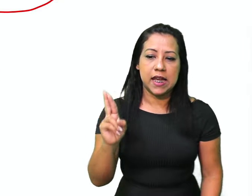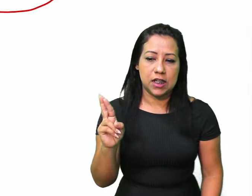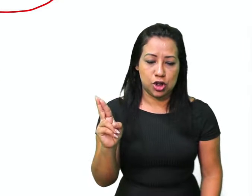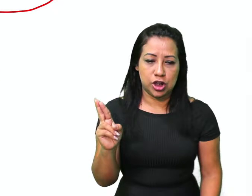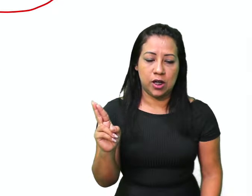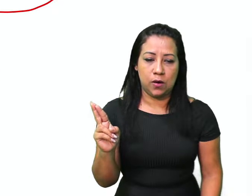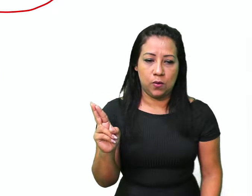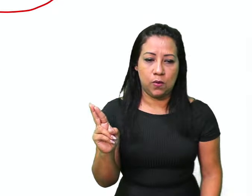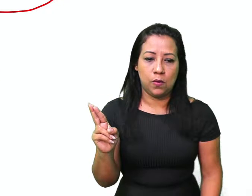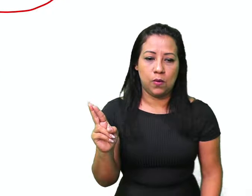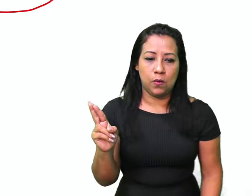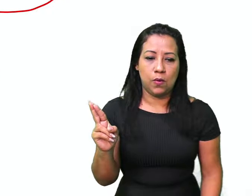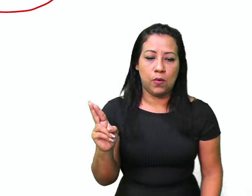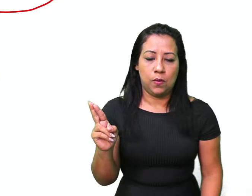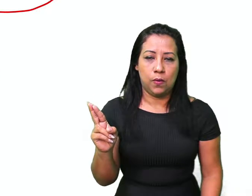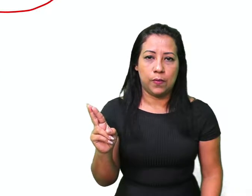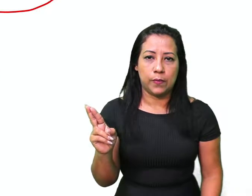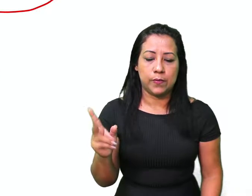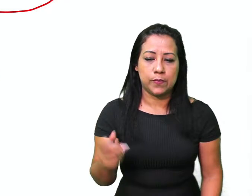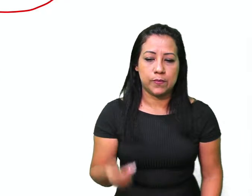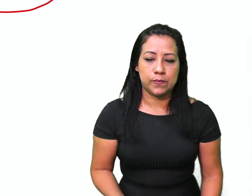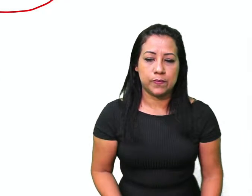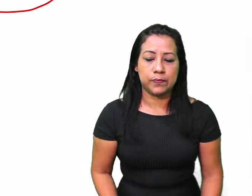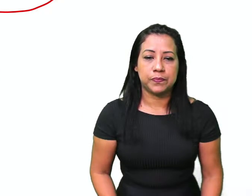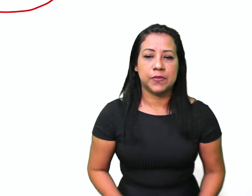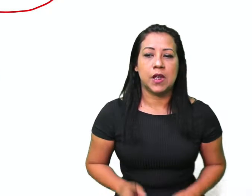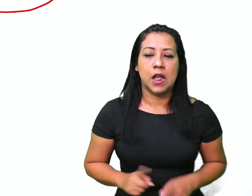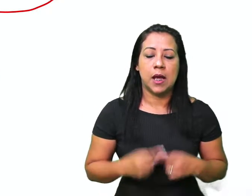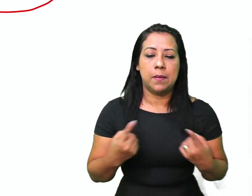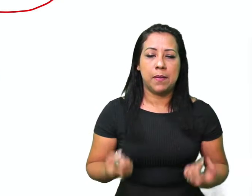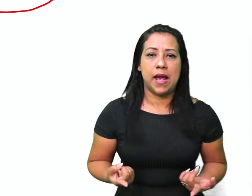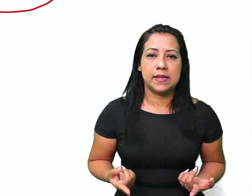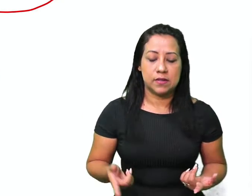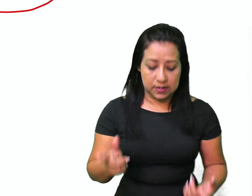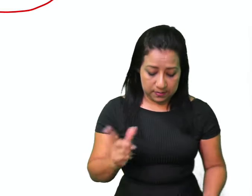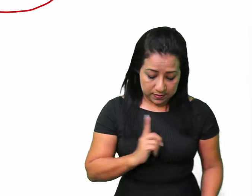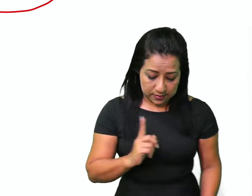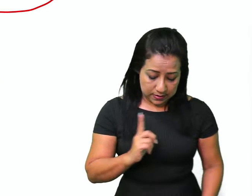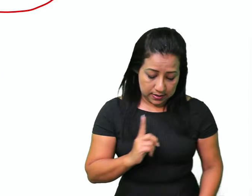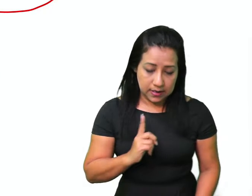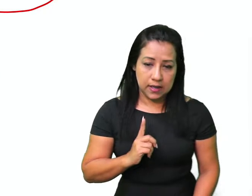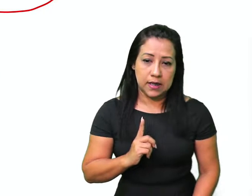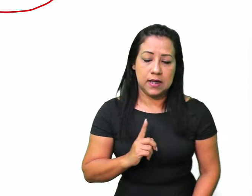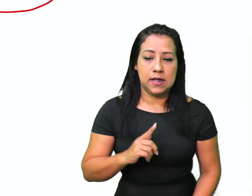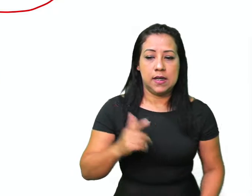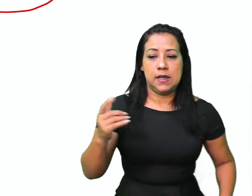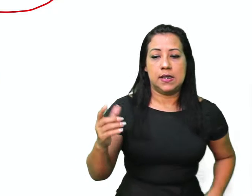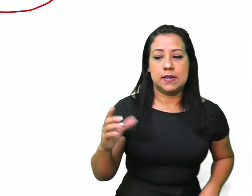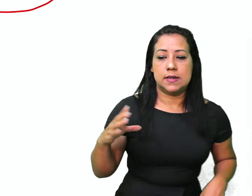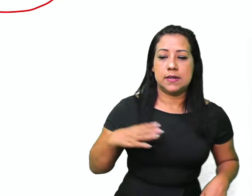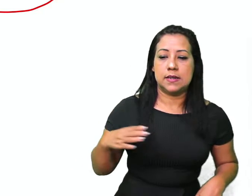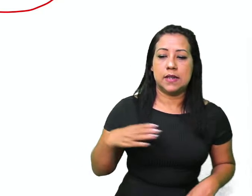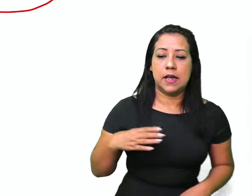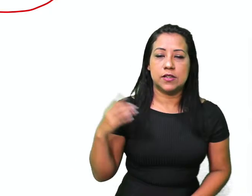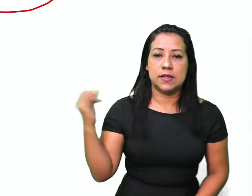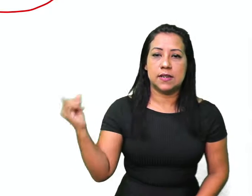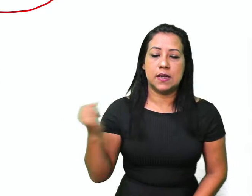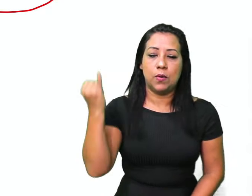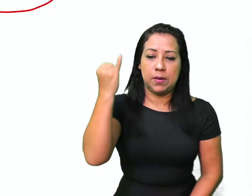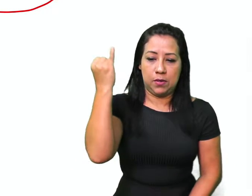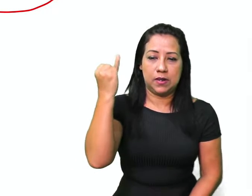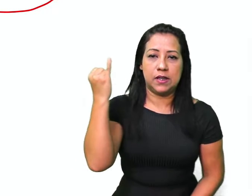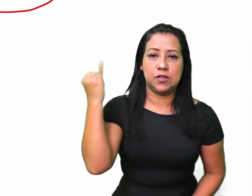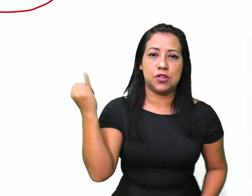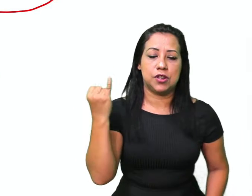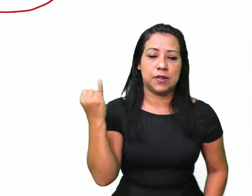bem claro, Meca, tá? Mas nós temos cidades que elas são importantes por causa do porto. É só você